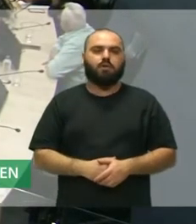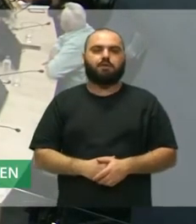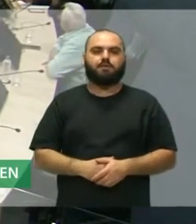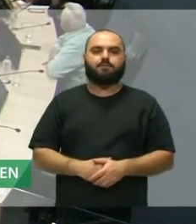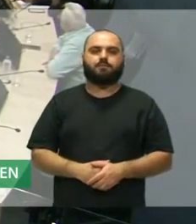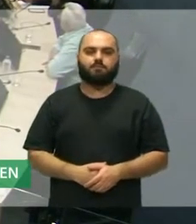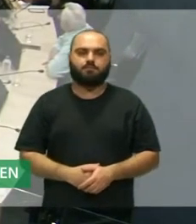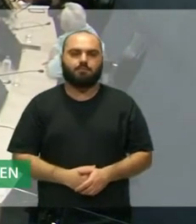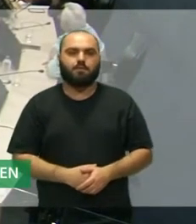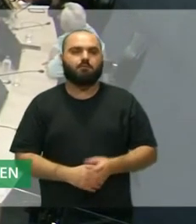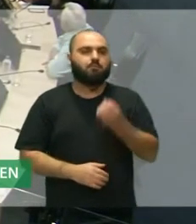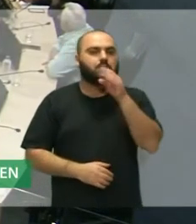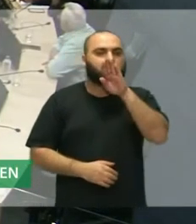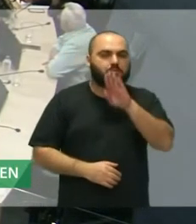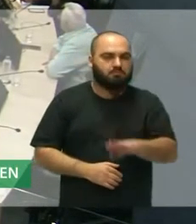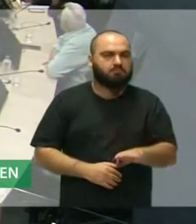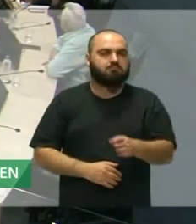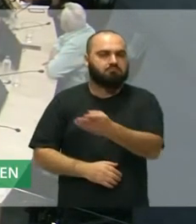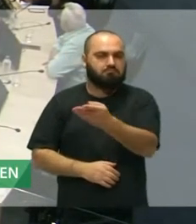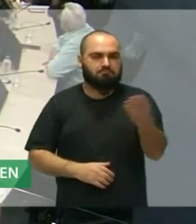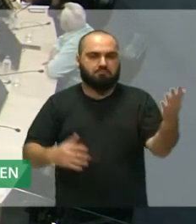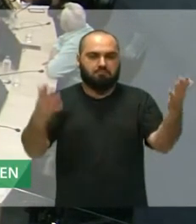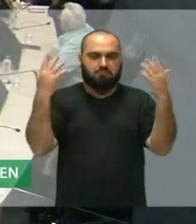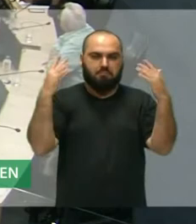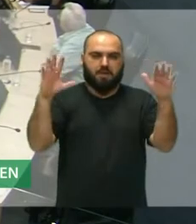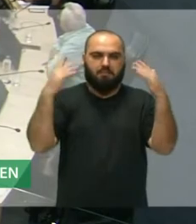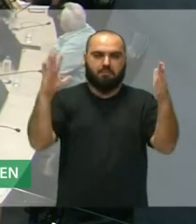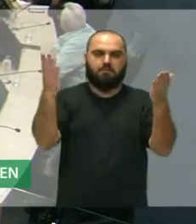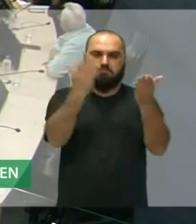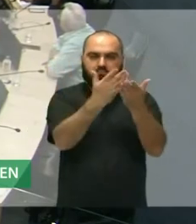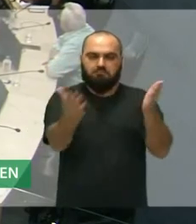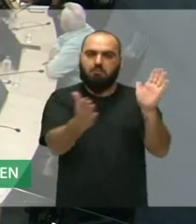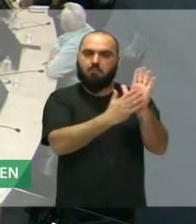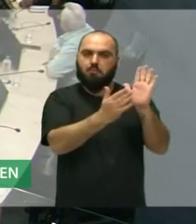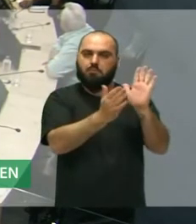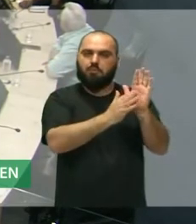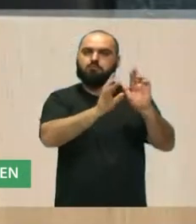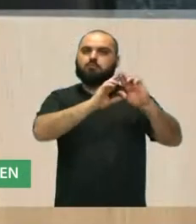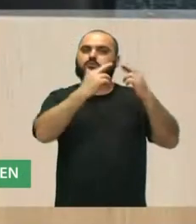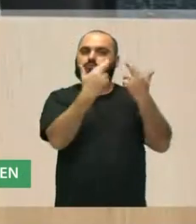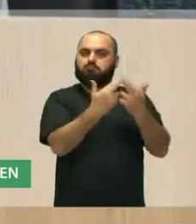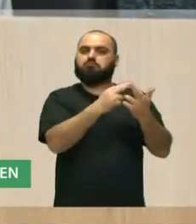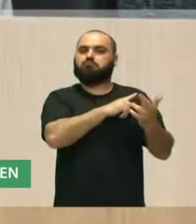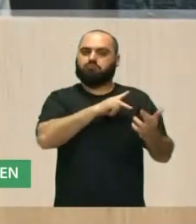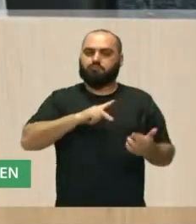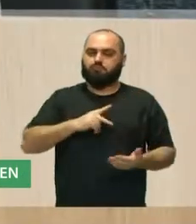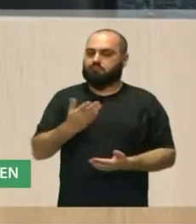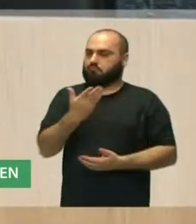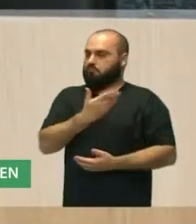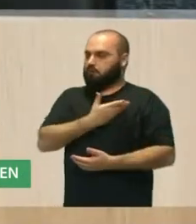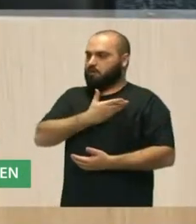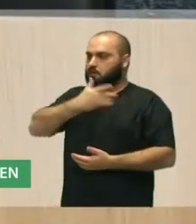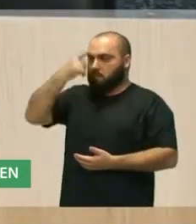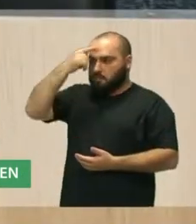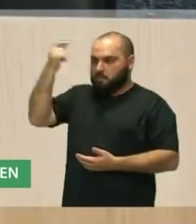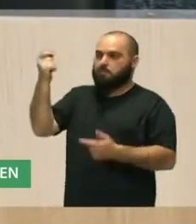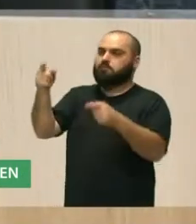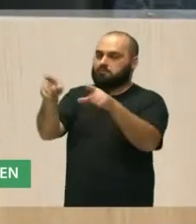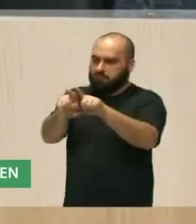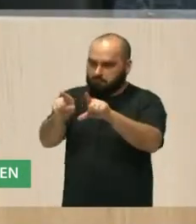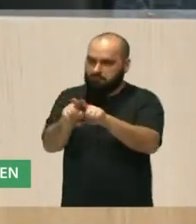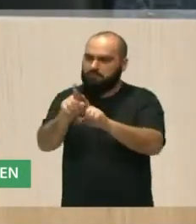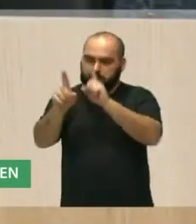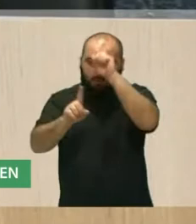Ana. Parabéns aí pela iniciativa de propor essa audiência pública. Quero cumprimentar também o meu amigo Rubens Angeletti, que também sugeriu